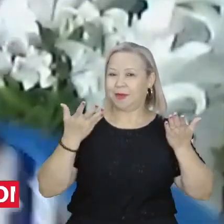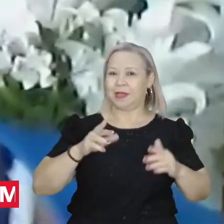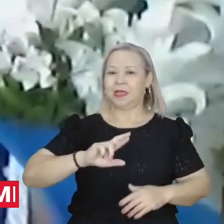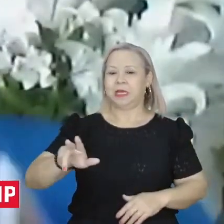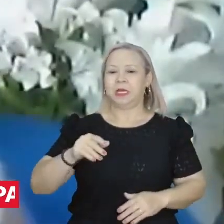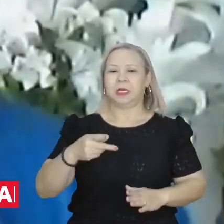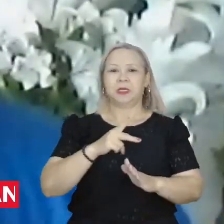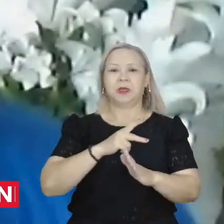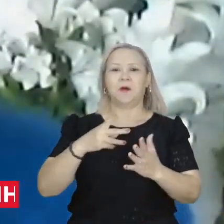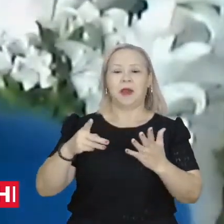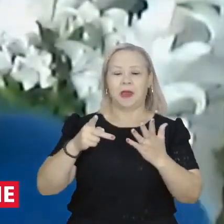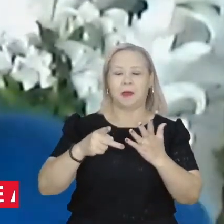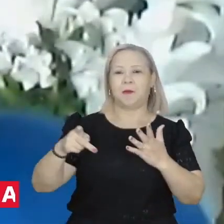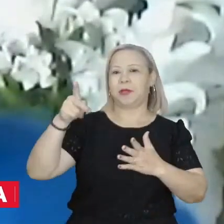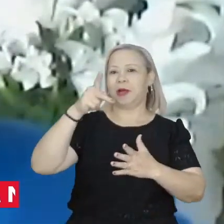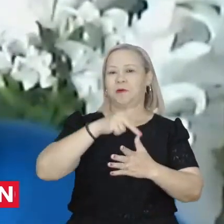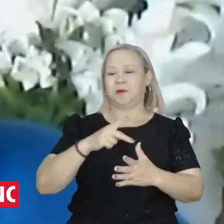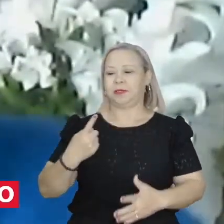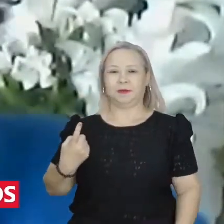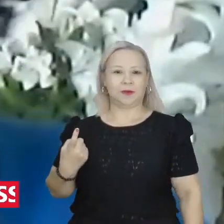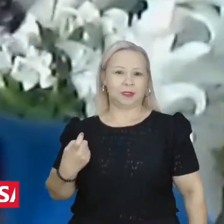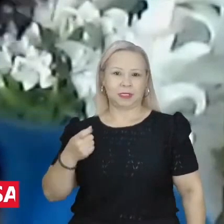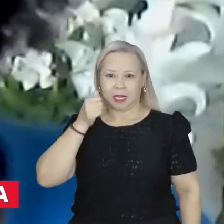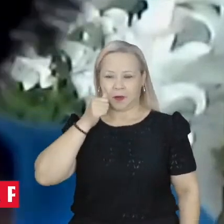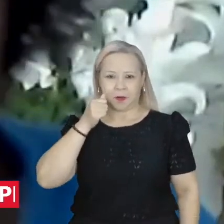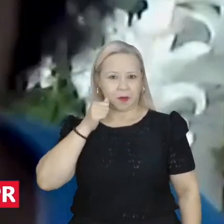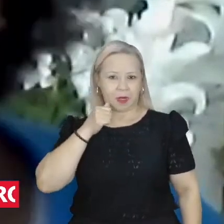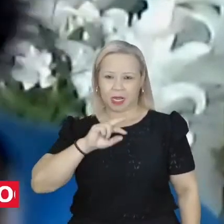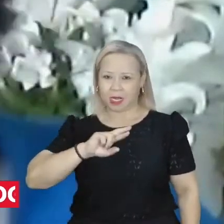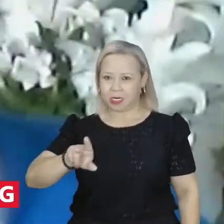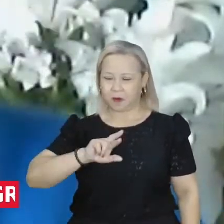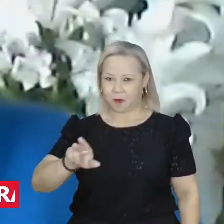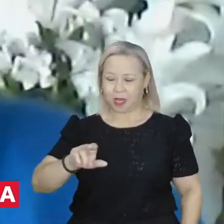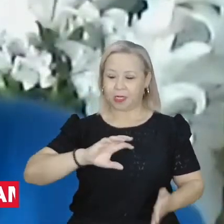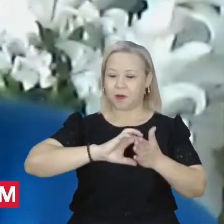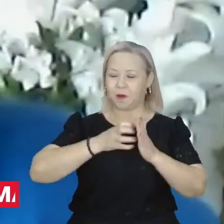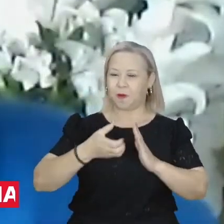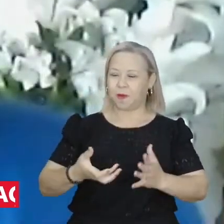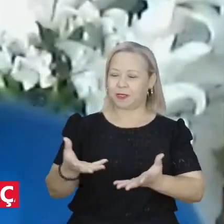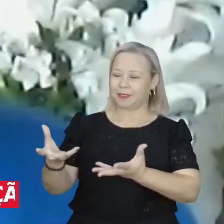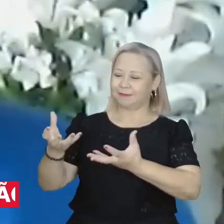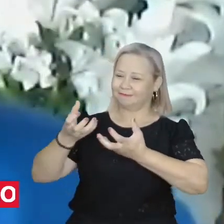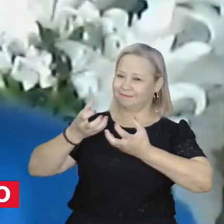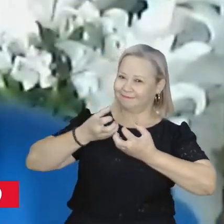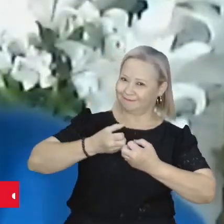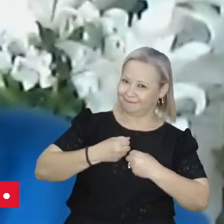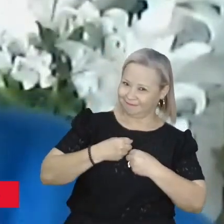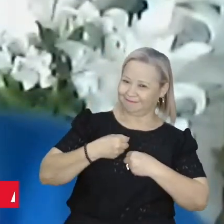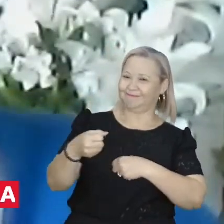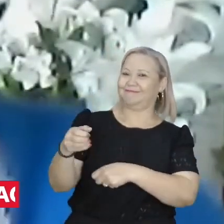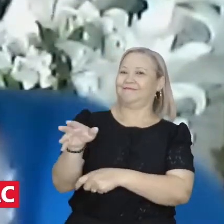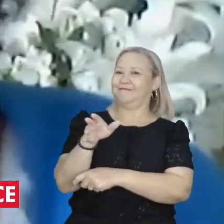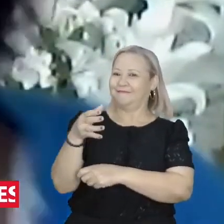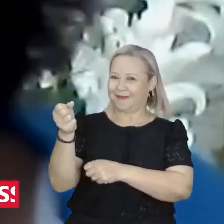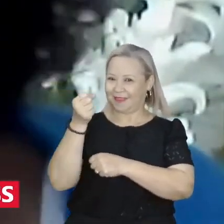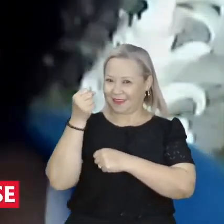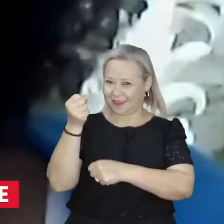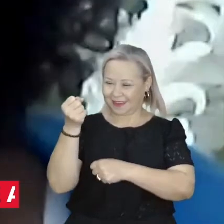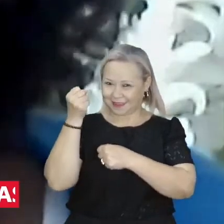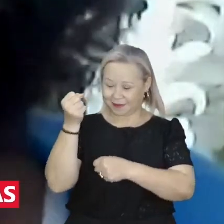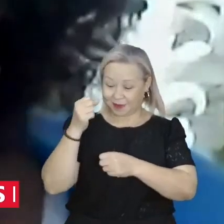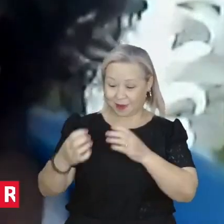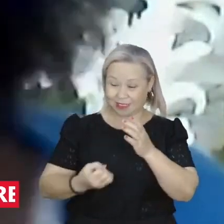uma boa política e trazer benefício constitucional para nós mulheres.